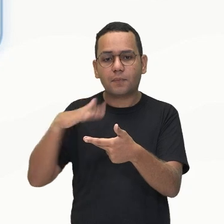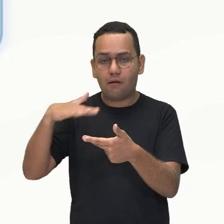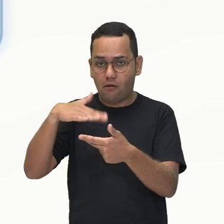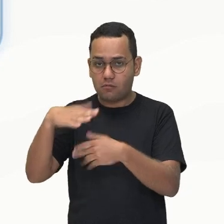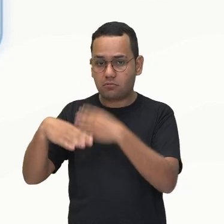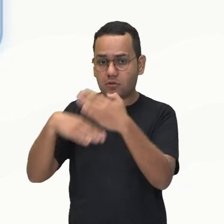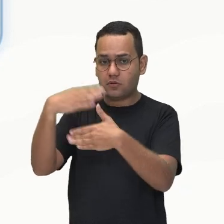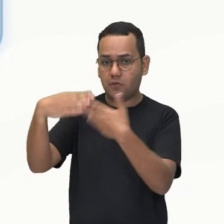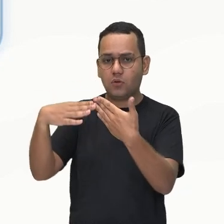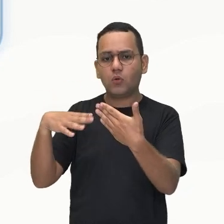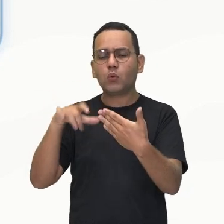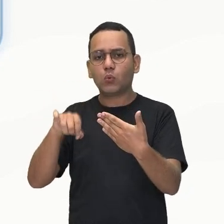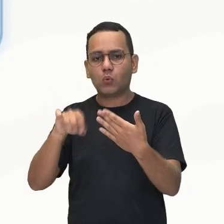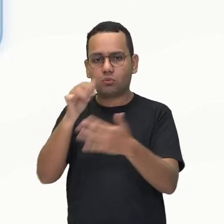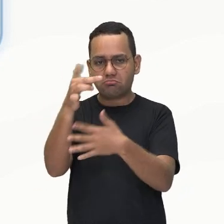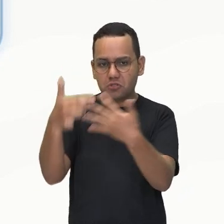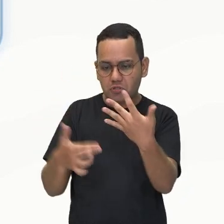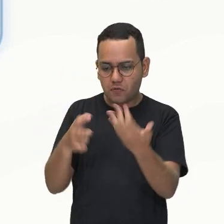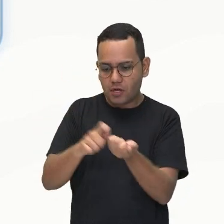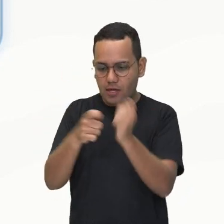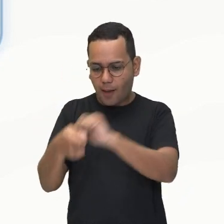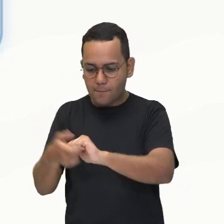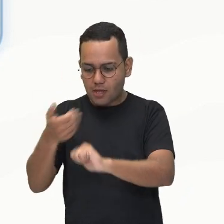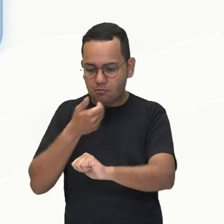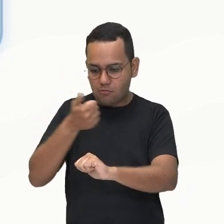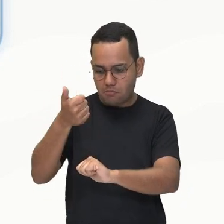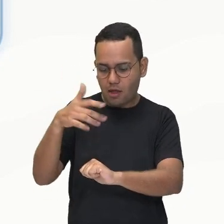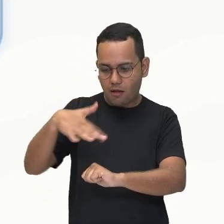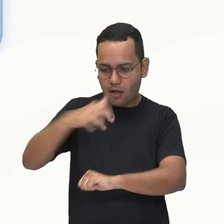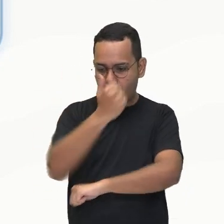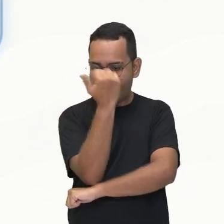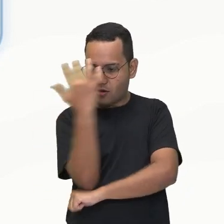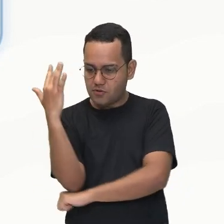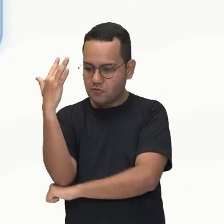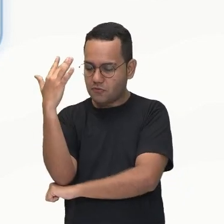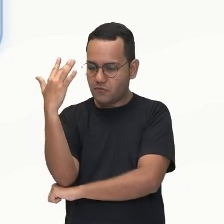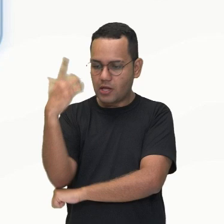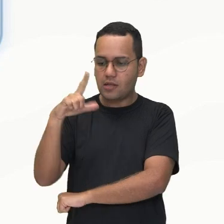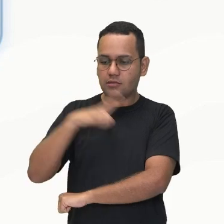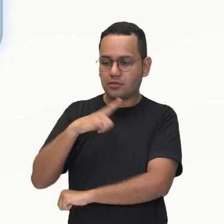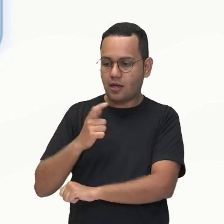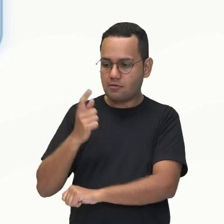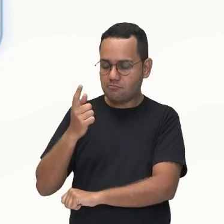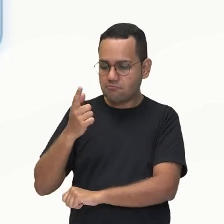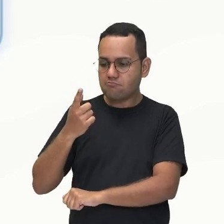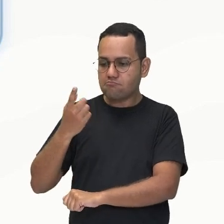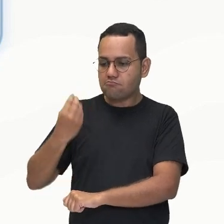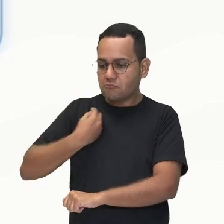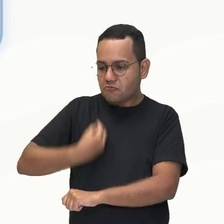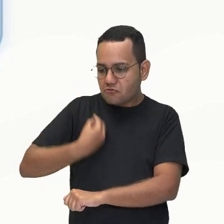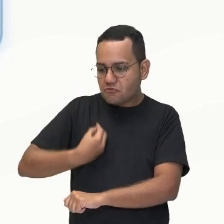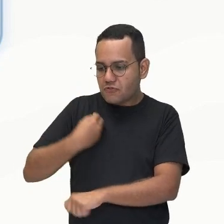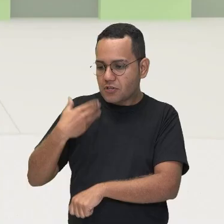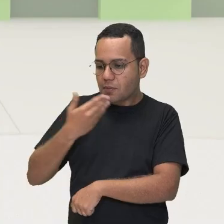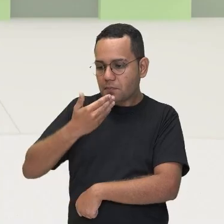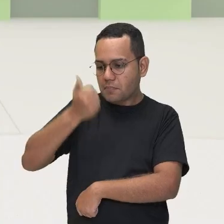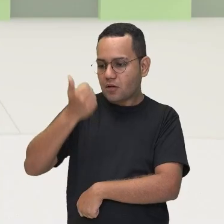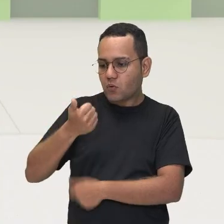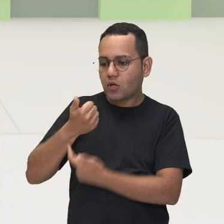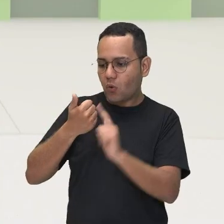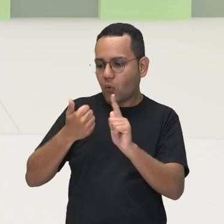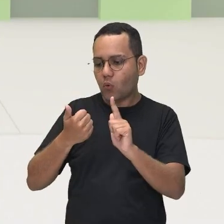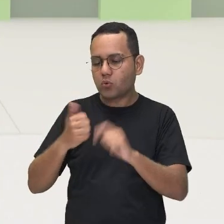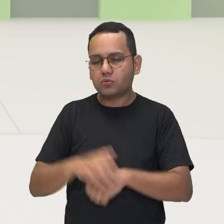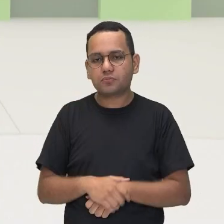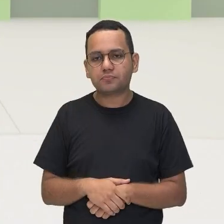no qual os indivíduos mais adaptados ao ambiente têm mais chances de sobreviver e se reproduzir, tá? E aí